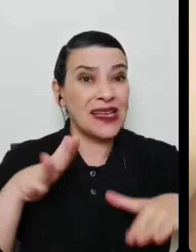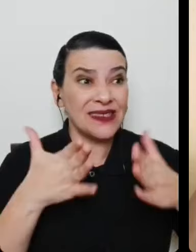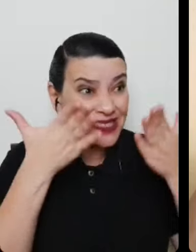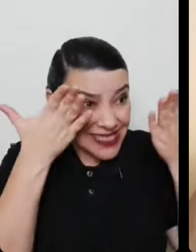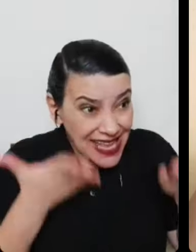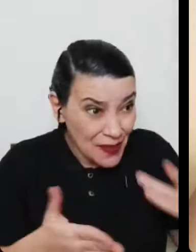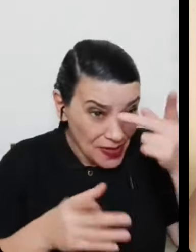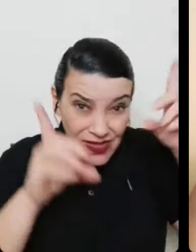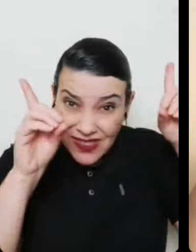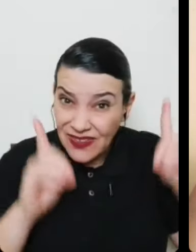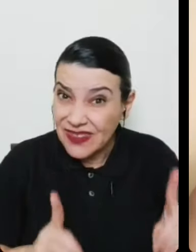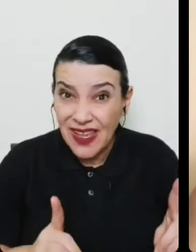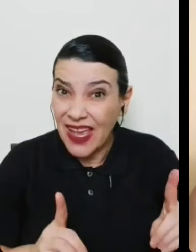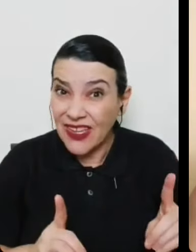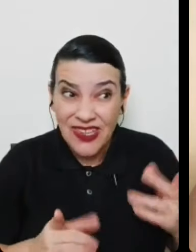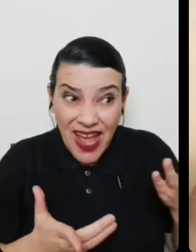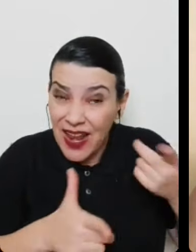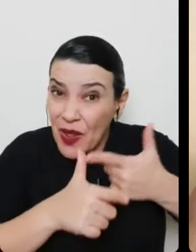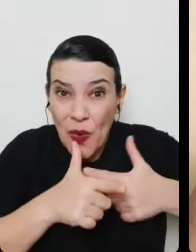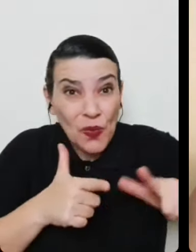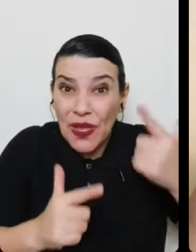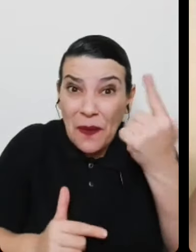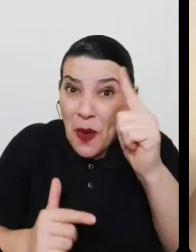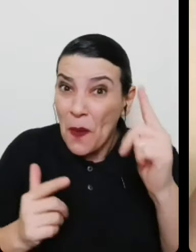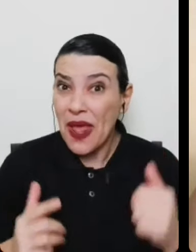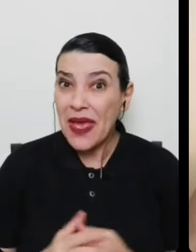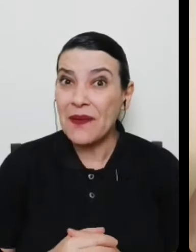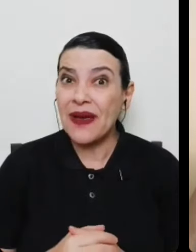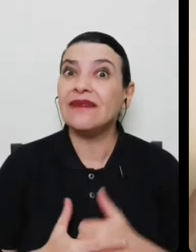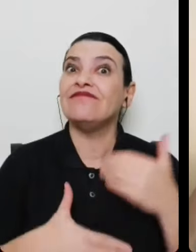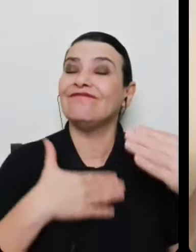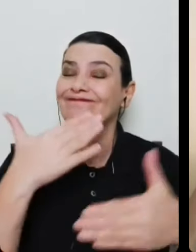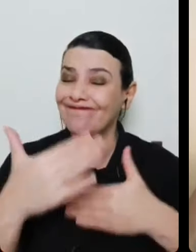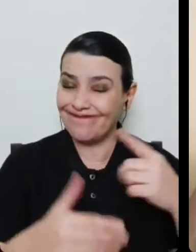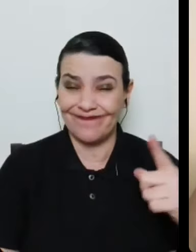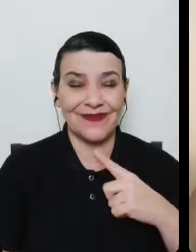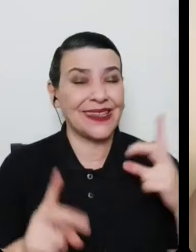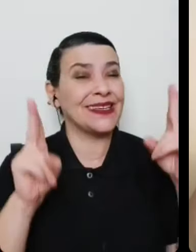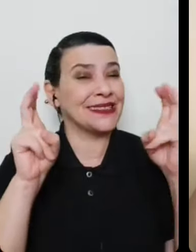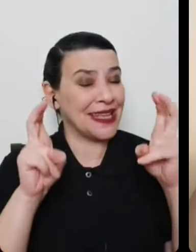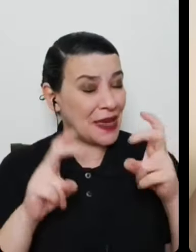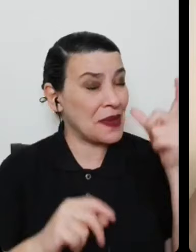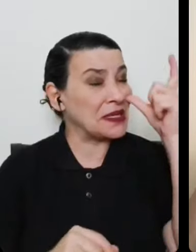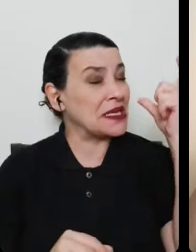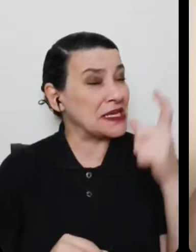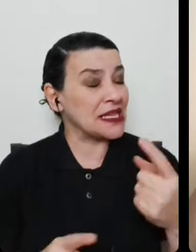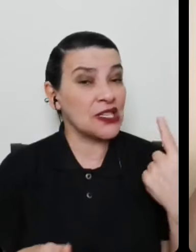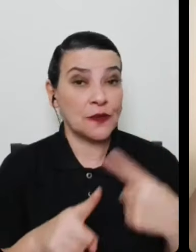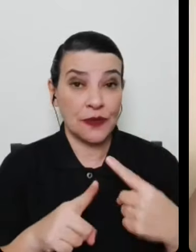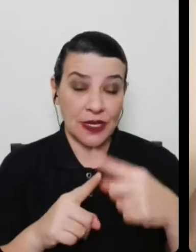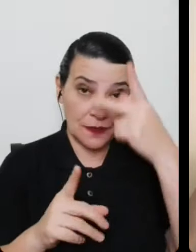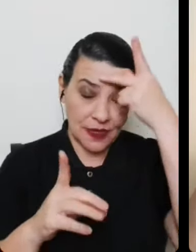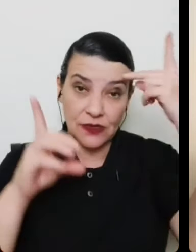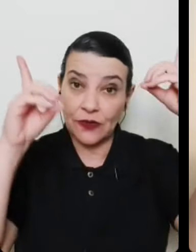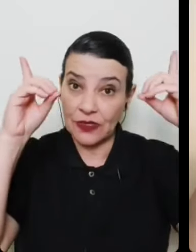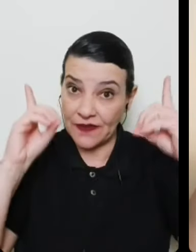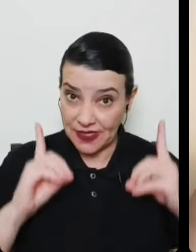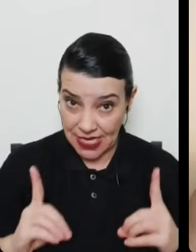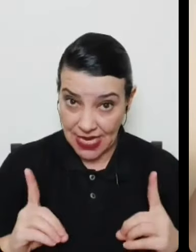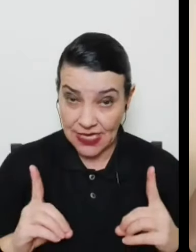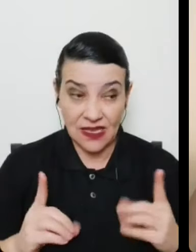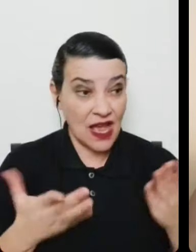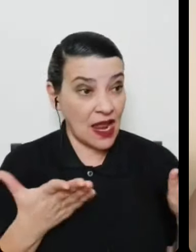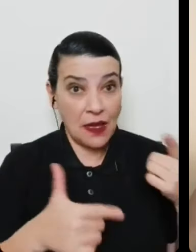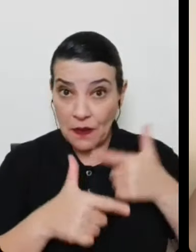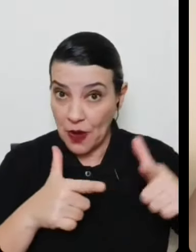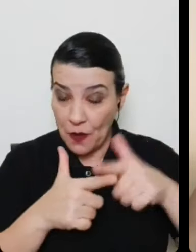deficiência. E aí é que a história começa a ficar interessante, porque se uma pessoa com deficiência não é um